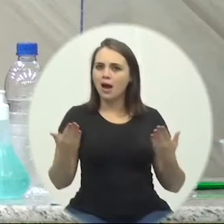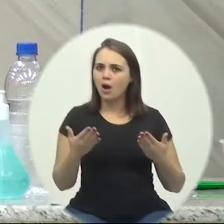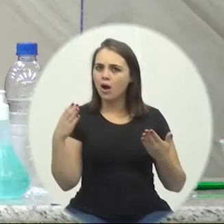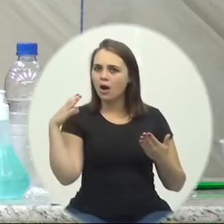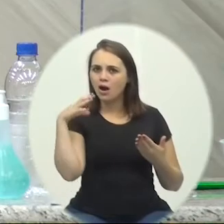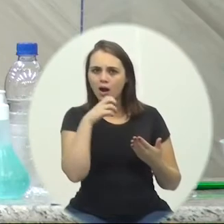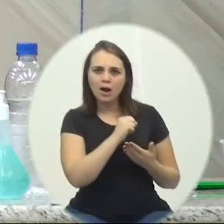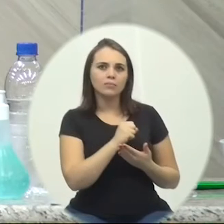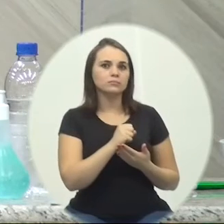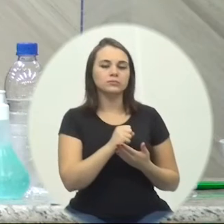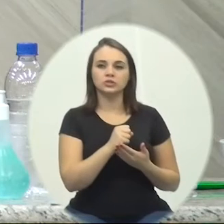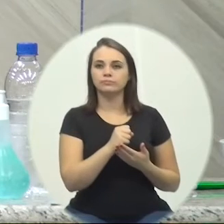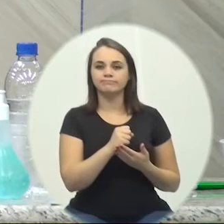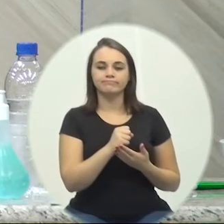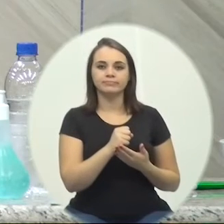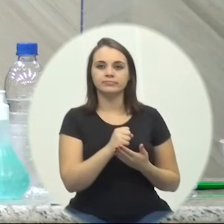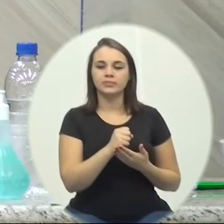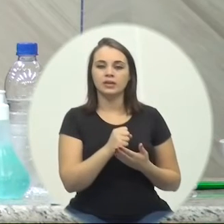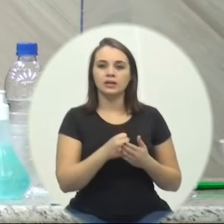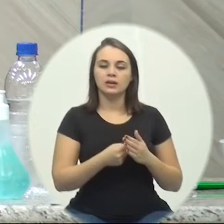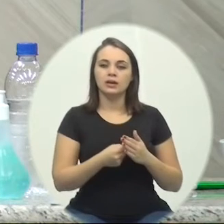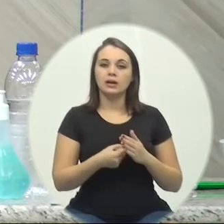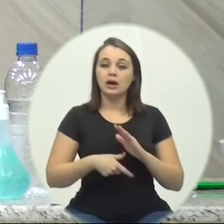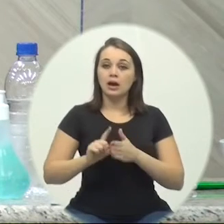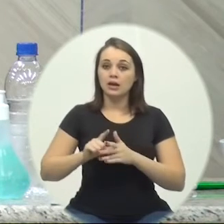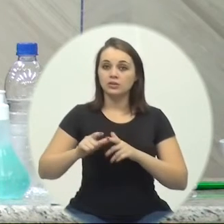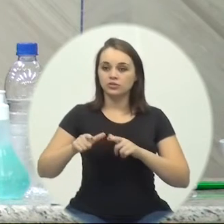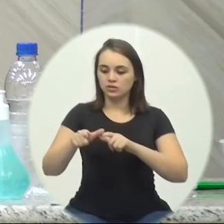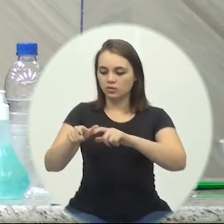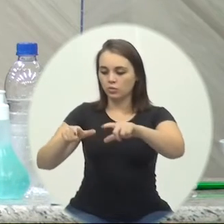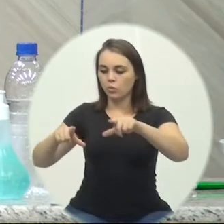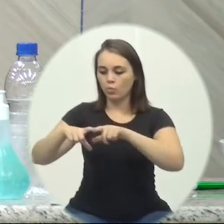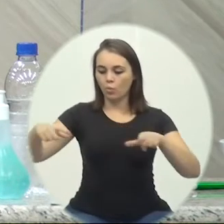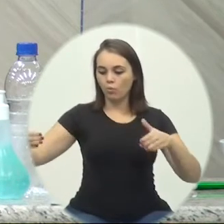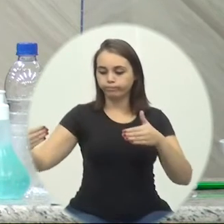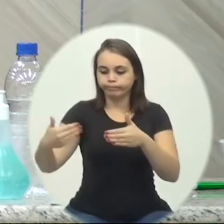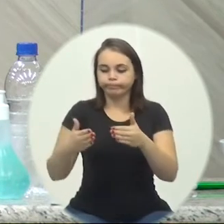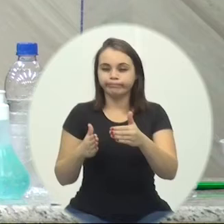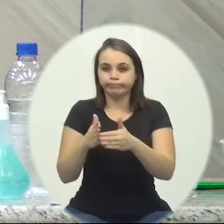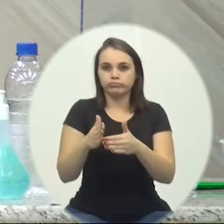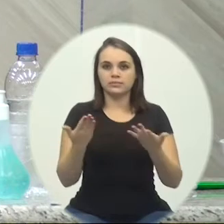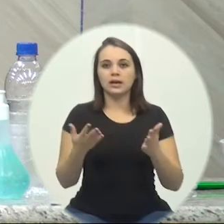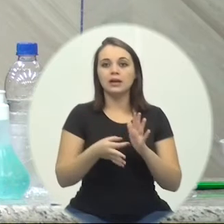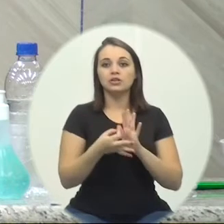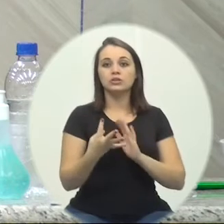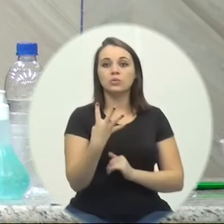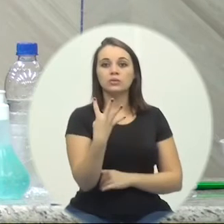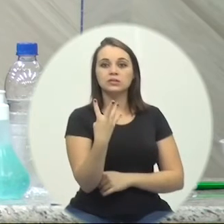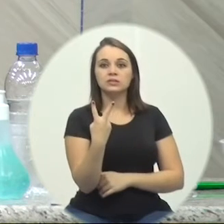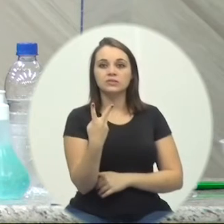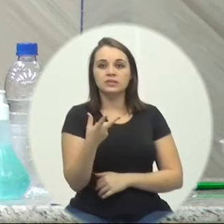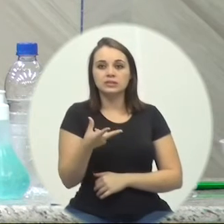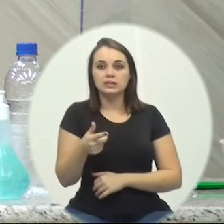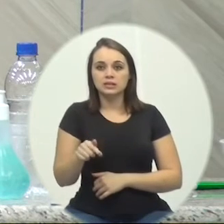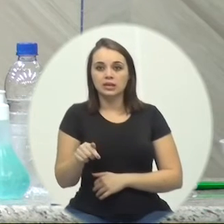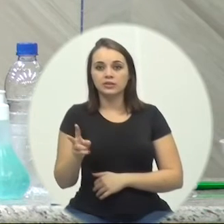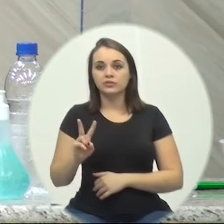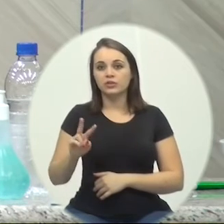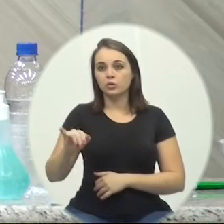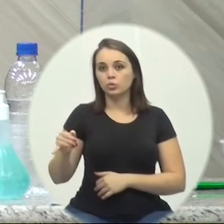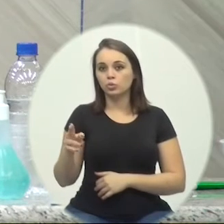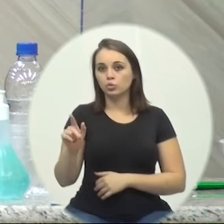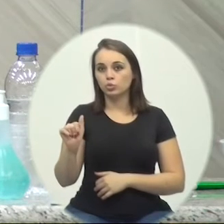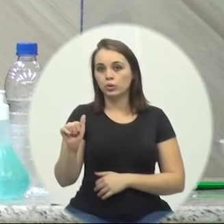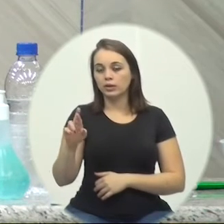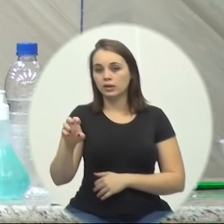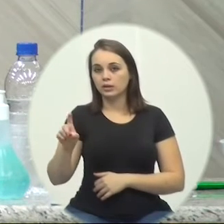imediatamente antes do cruzamento com a rua Abílio Paulo. Indicação 427-2021, autor vereador Juarez de Jesus